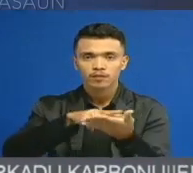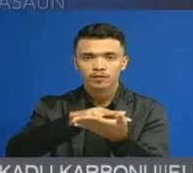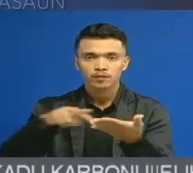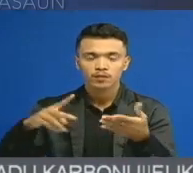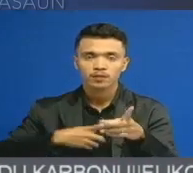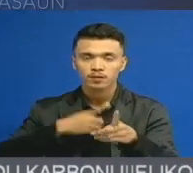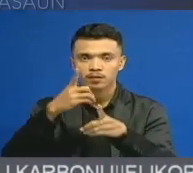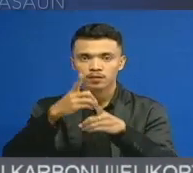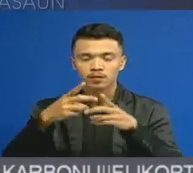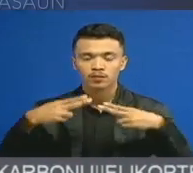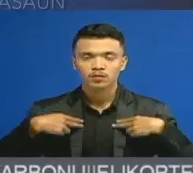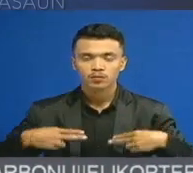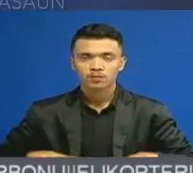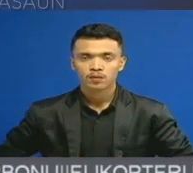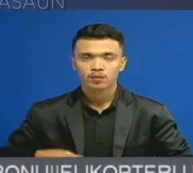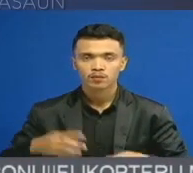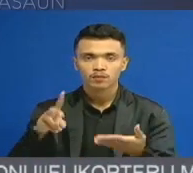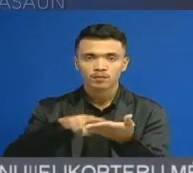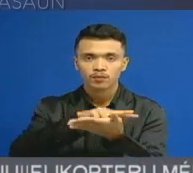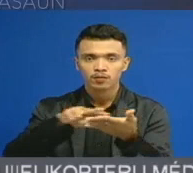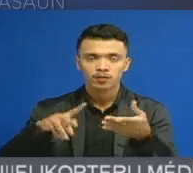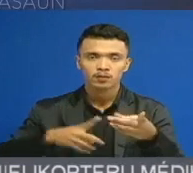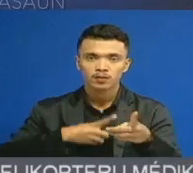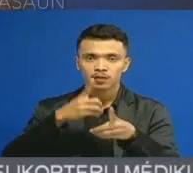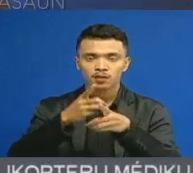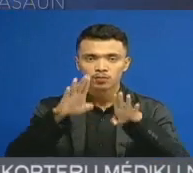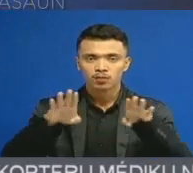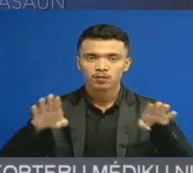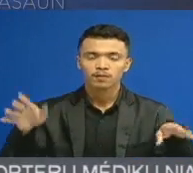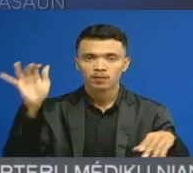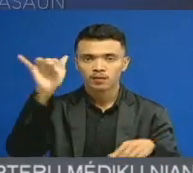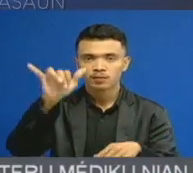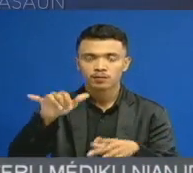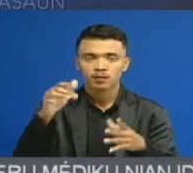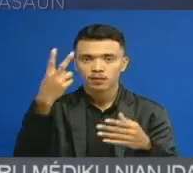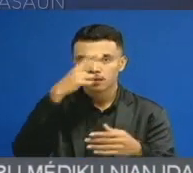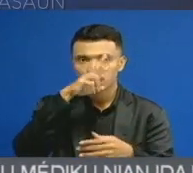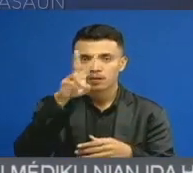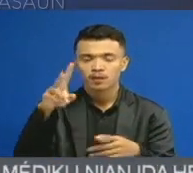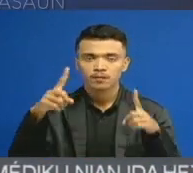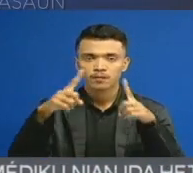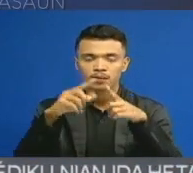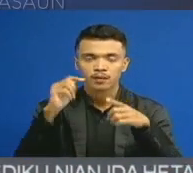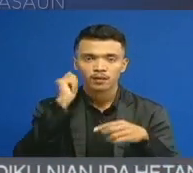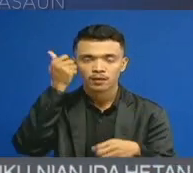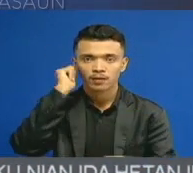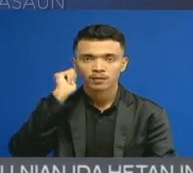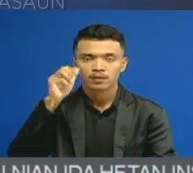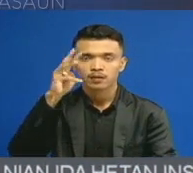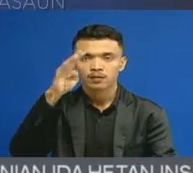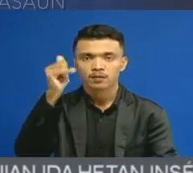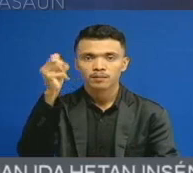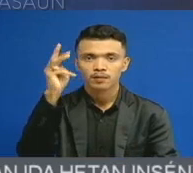direitos humanos, viola direitos balabaricida. Agora, se a tarefa fala para a ASEAN, Myanmar membro